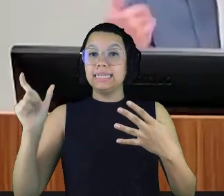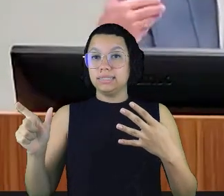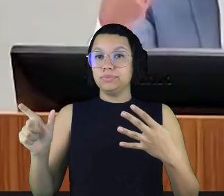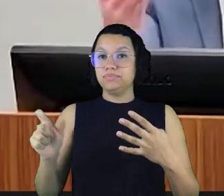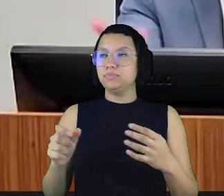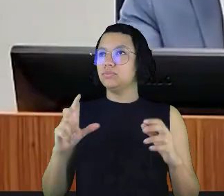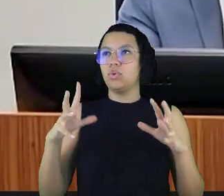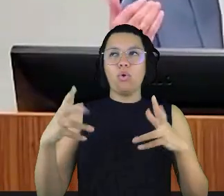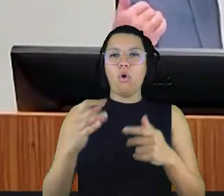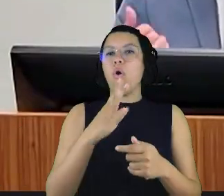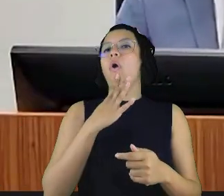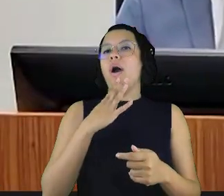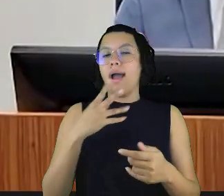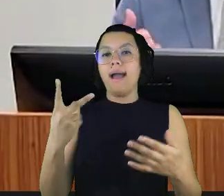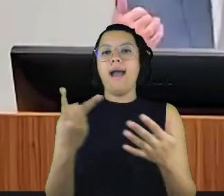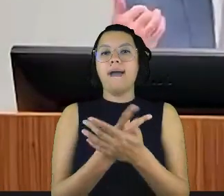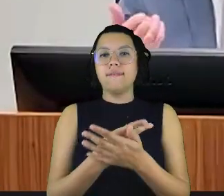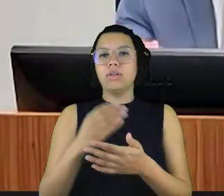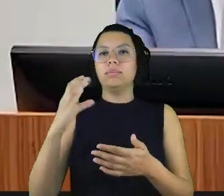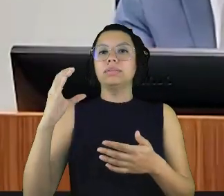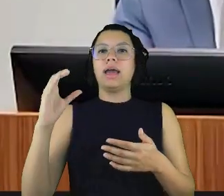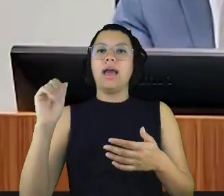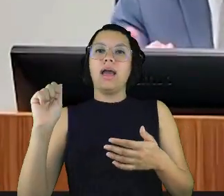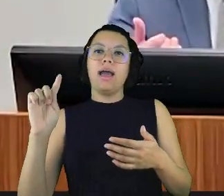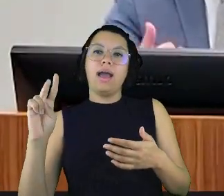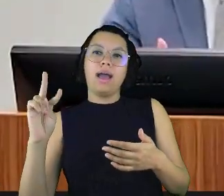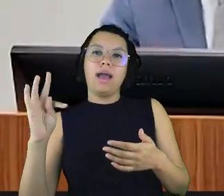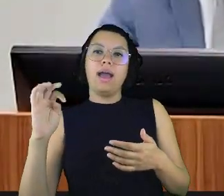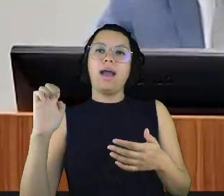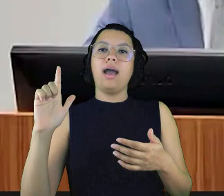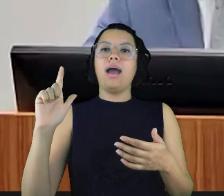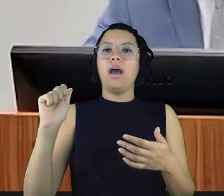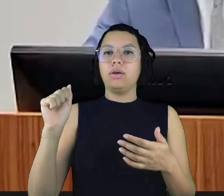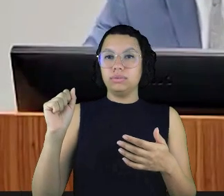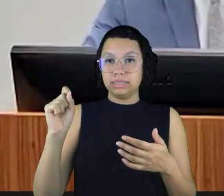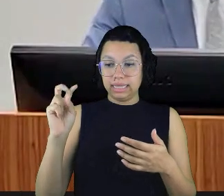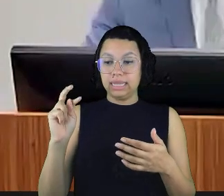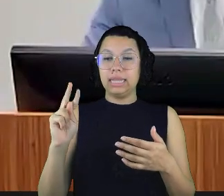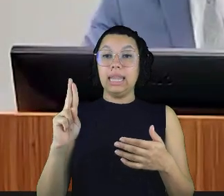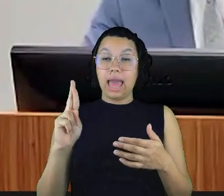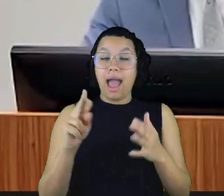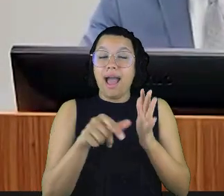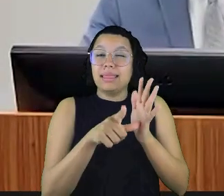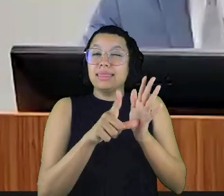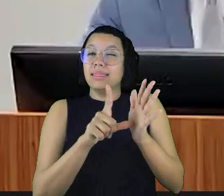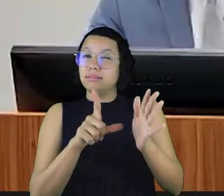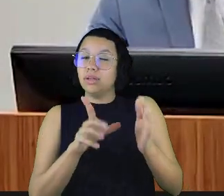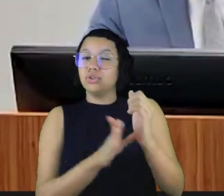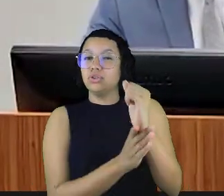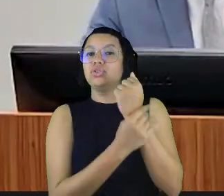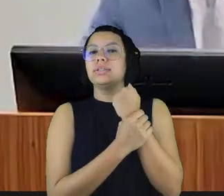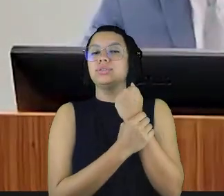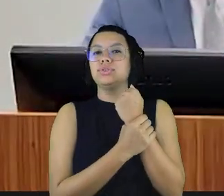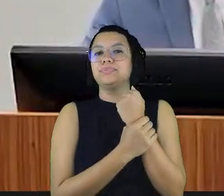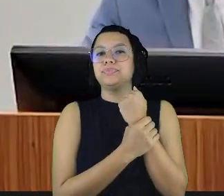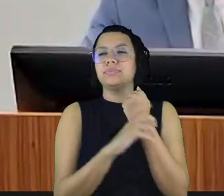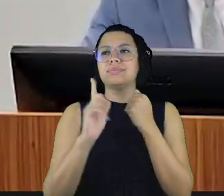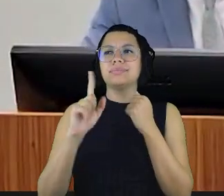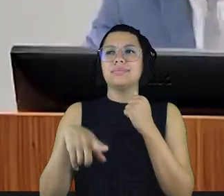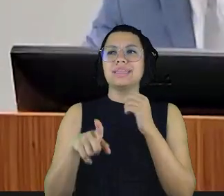da cautelar antecipatória de garantia. Essa é uma questão que ficou